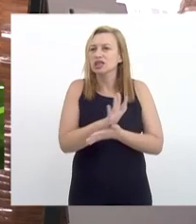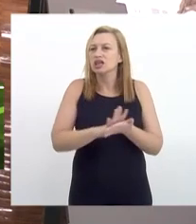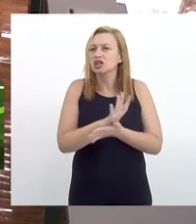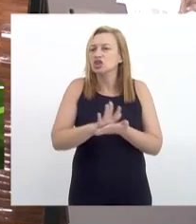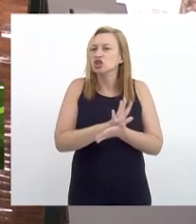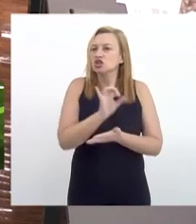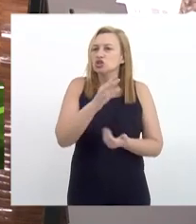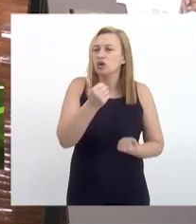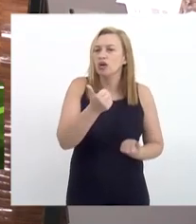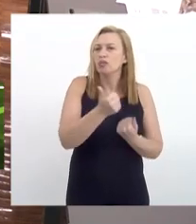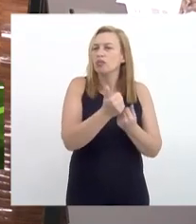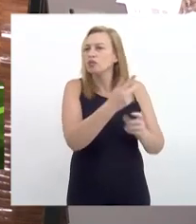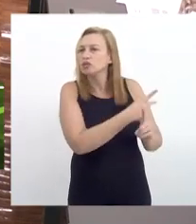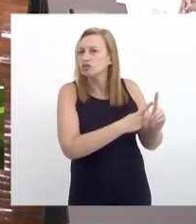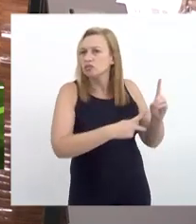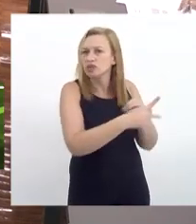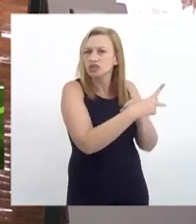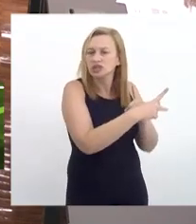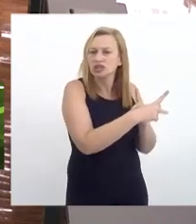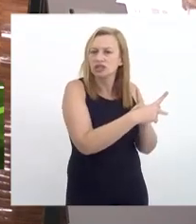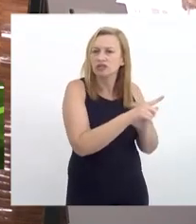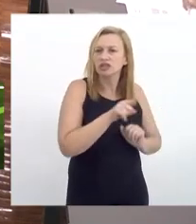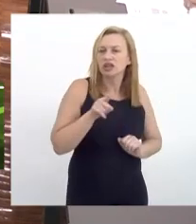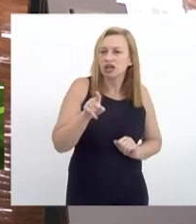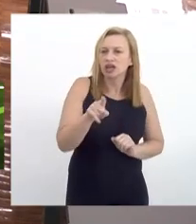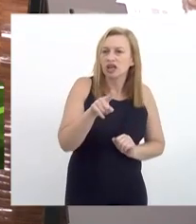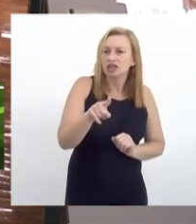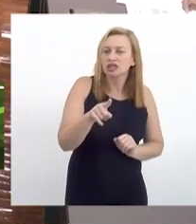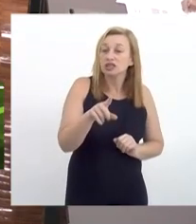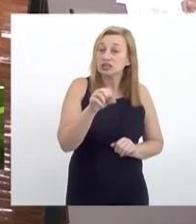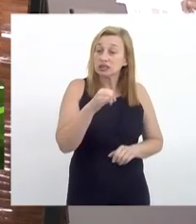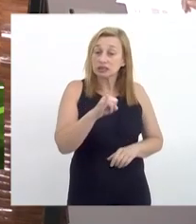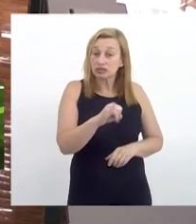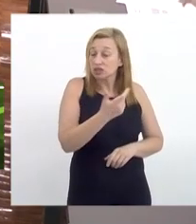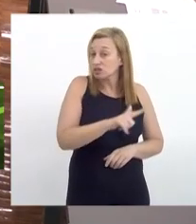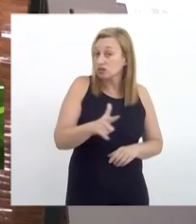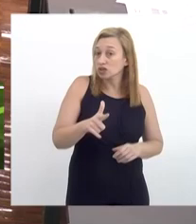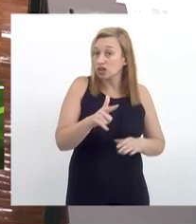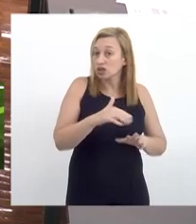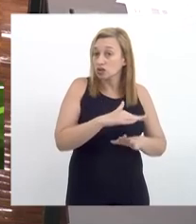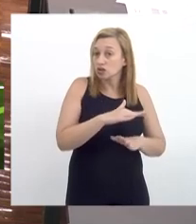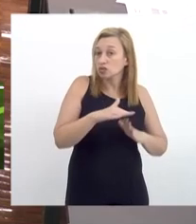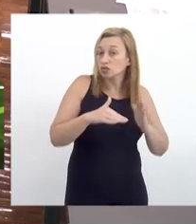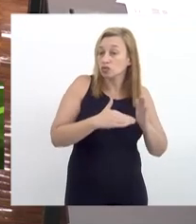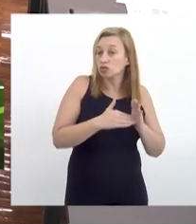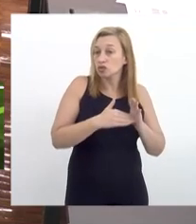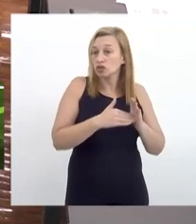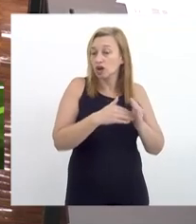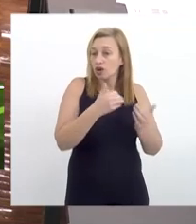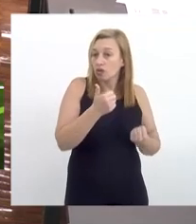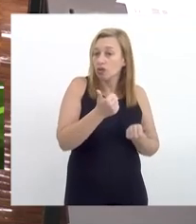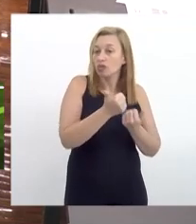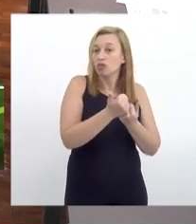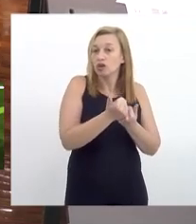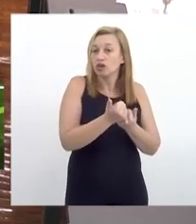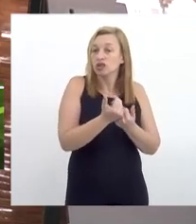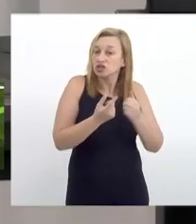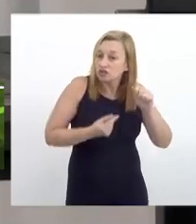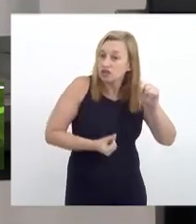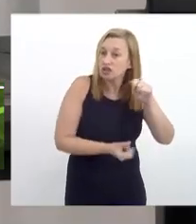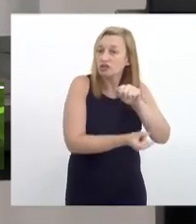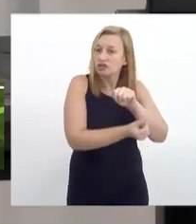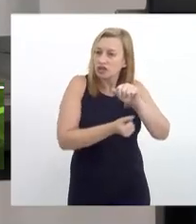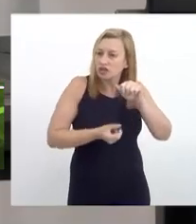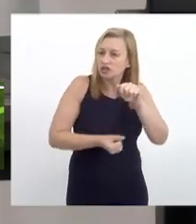aporte ao Rio e Previdência ela fica lá quando você não tem o aporte total ela a gente fica investindo ela com de